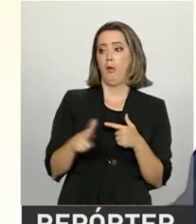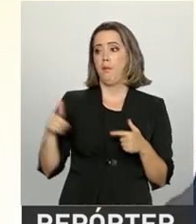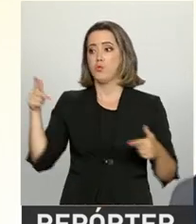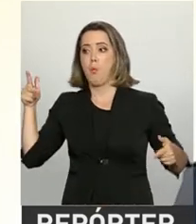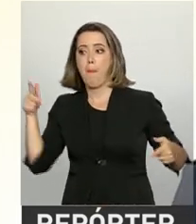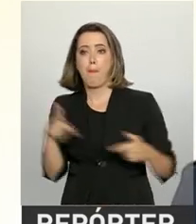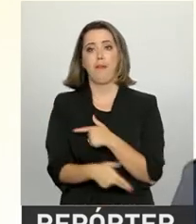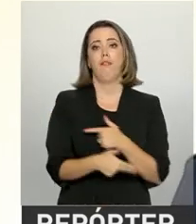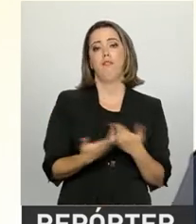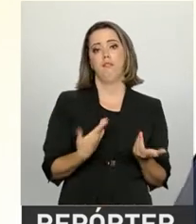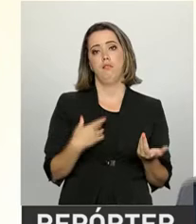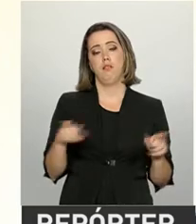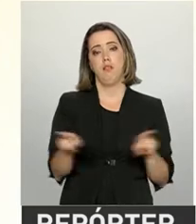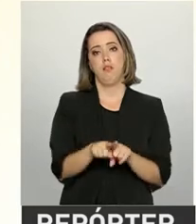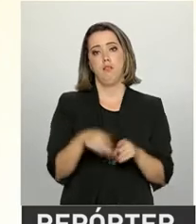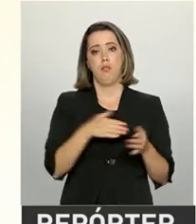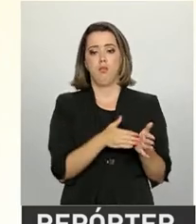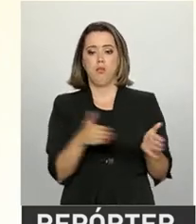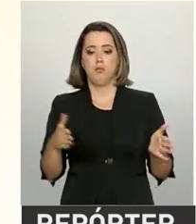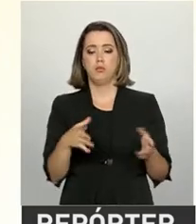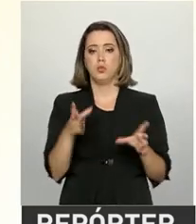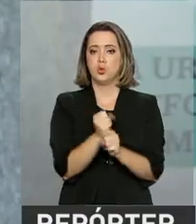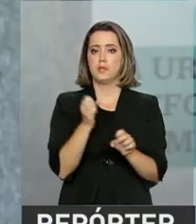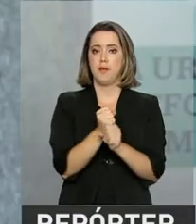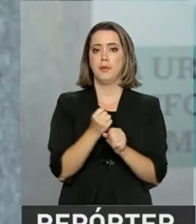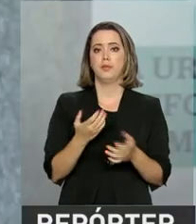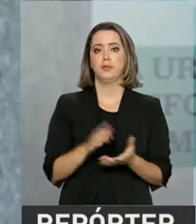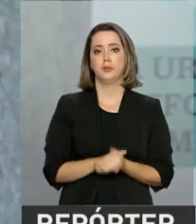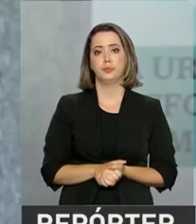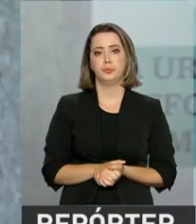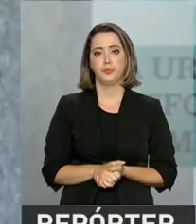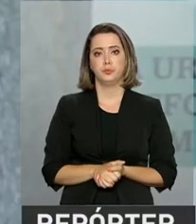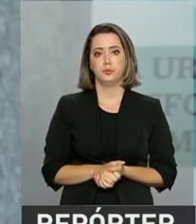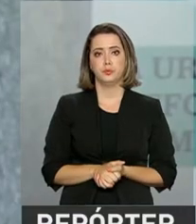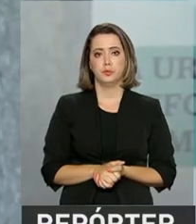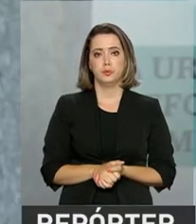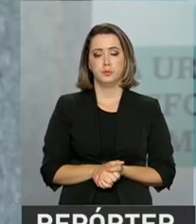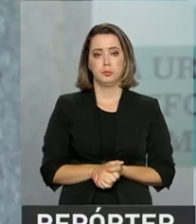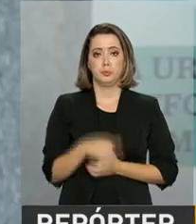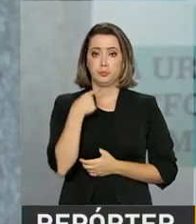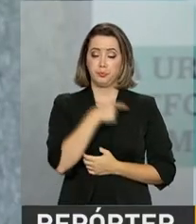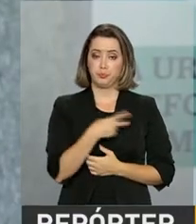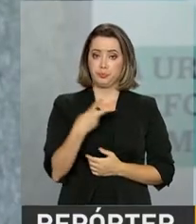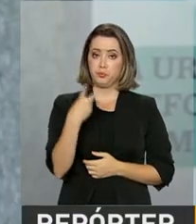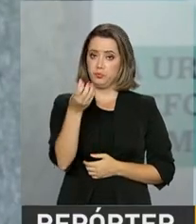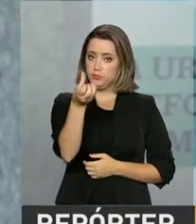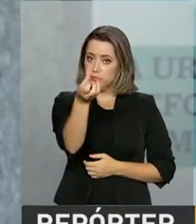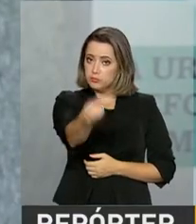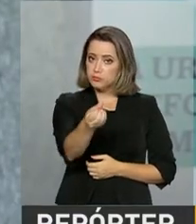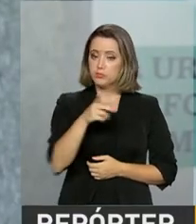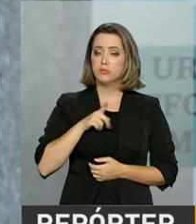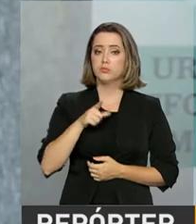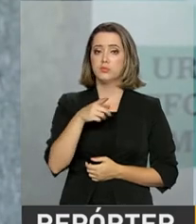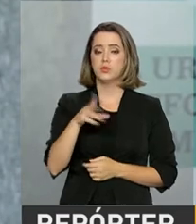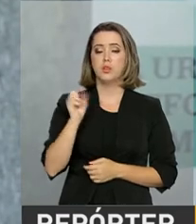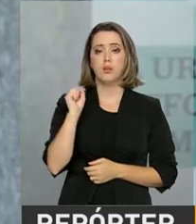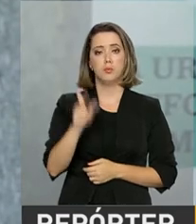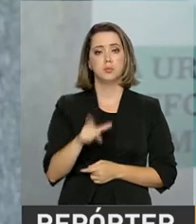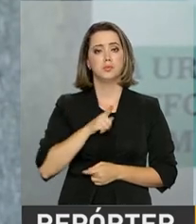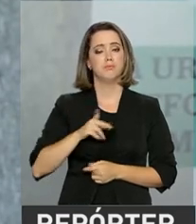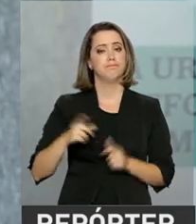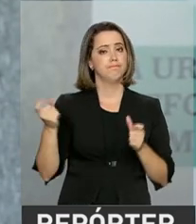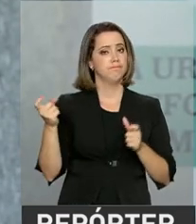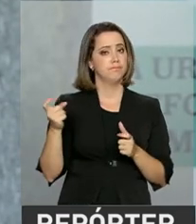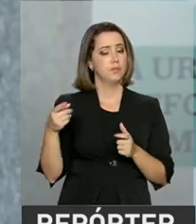a curto prazo no orçamento da união em 2016 a seguridade social teve resultado negativo de